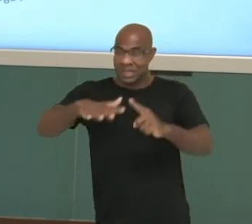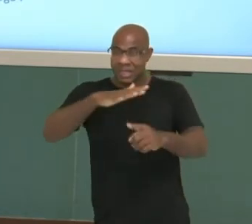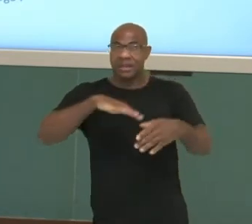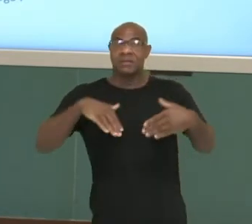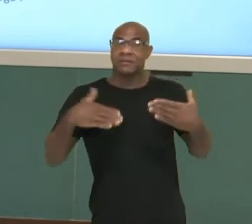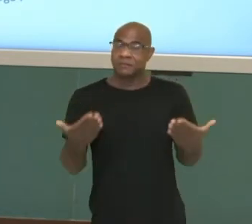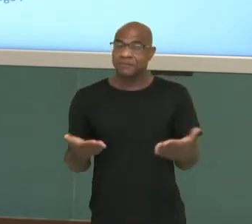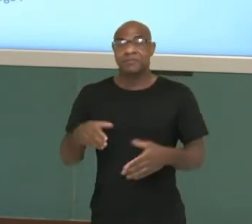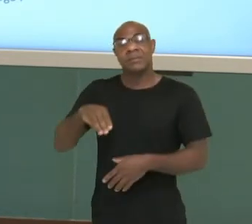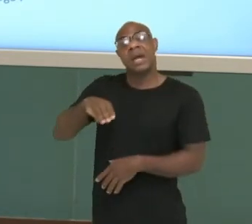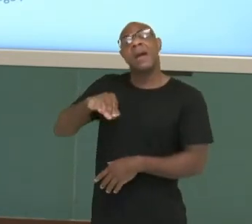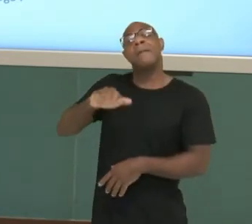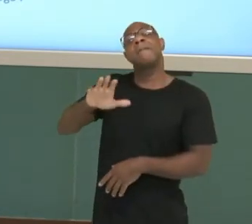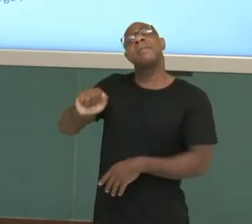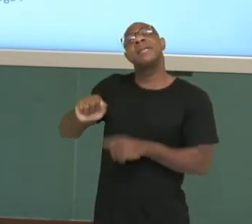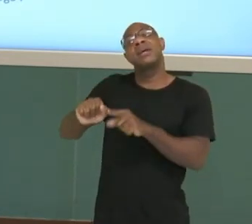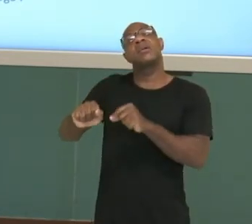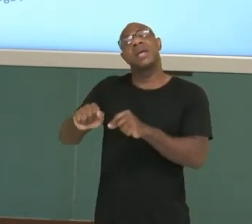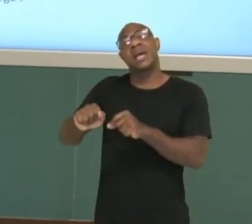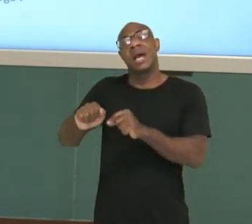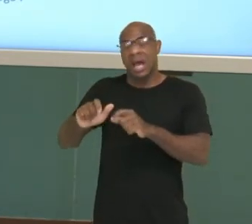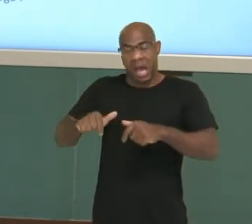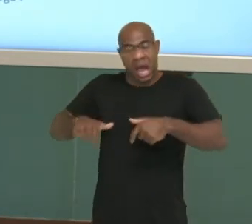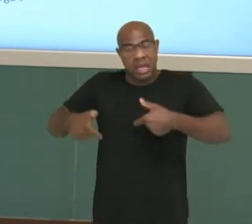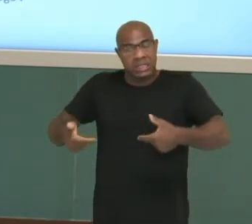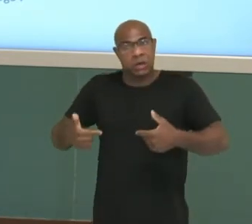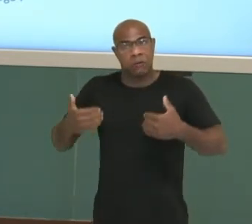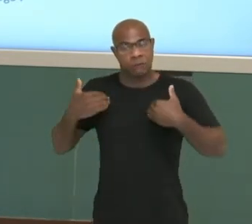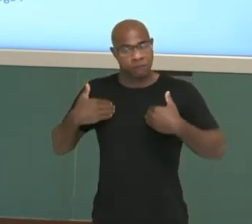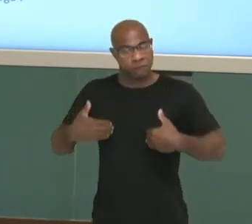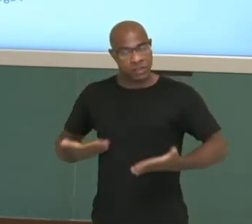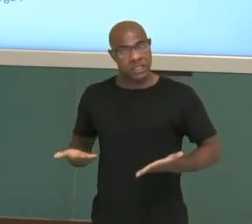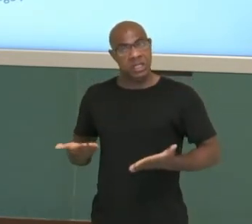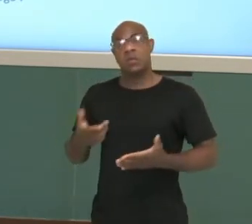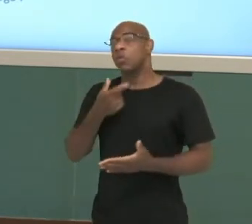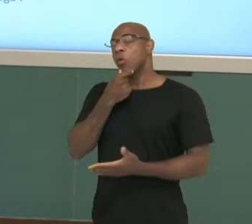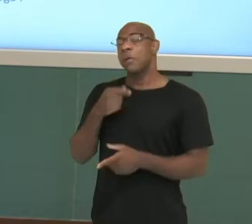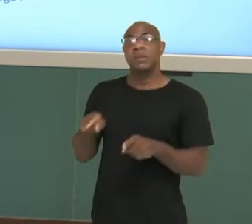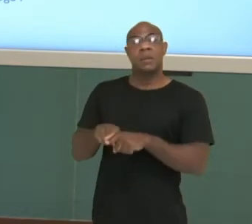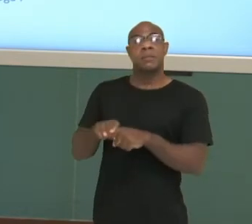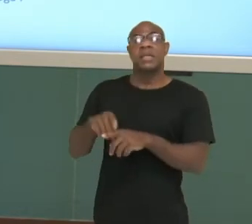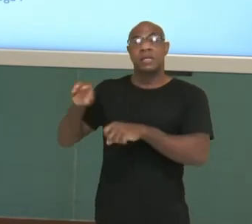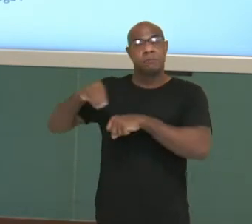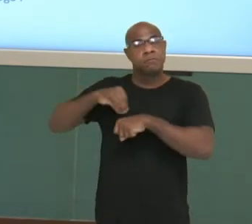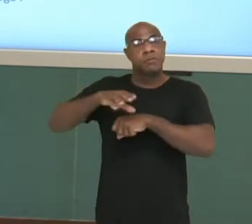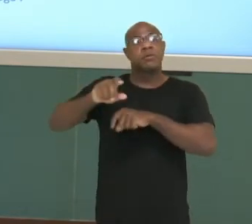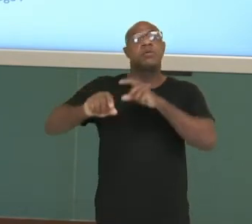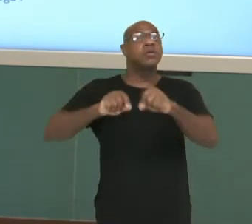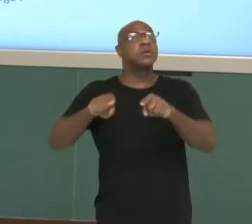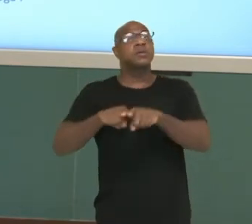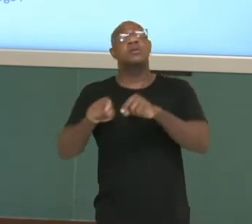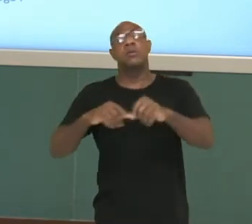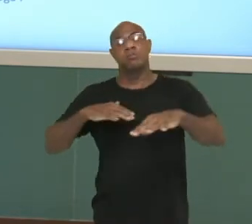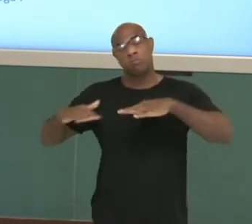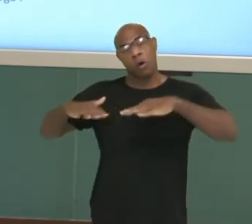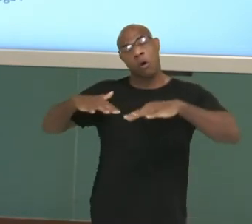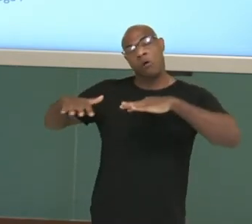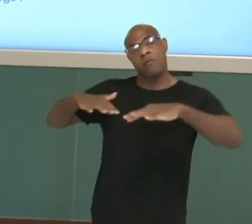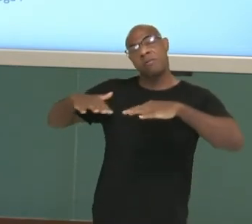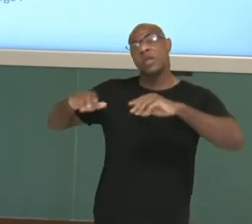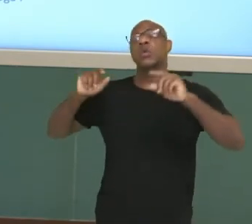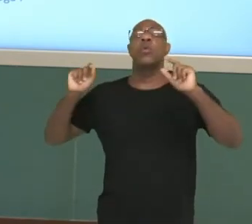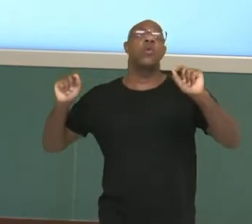ela estuda a ação física do homem em seu meio e reproduz, né, a partir de movimentos